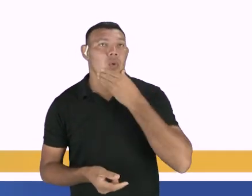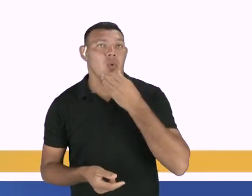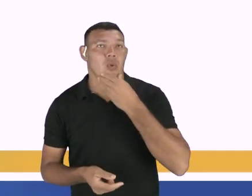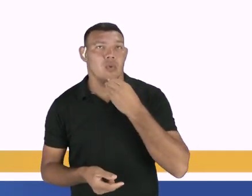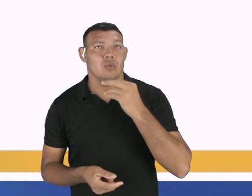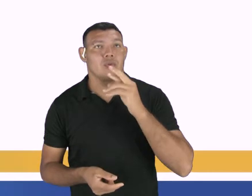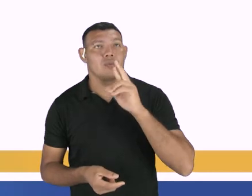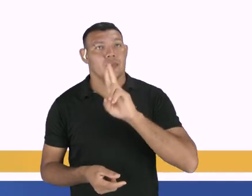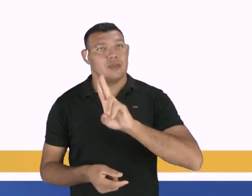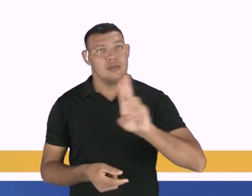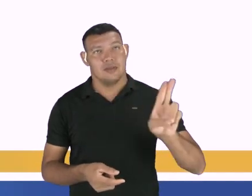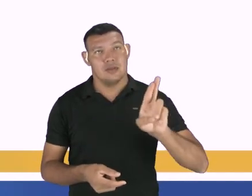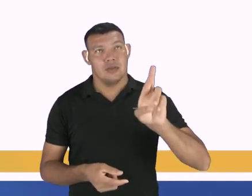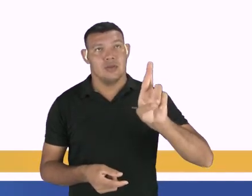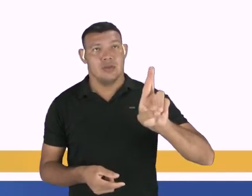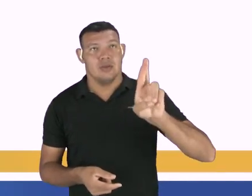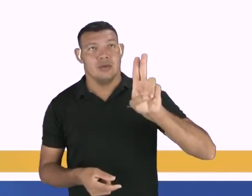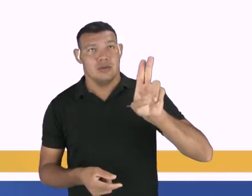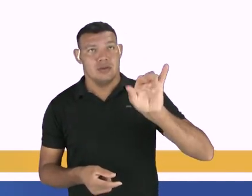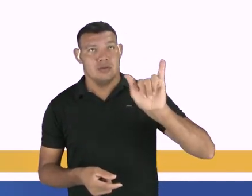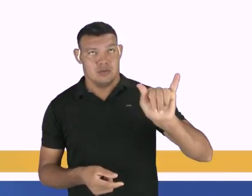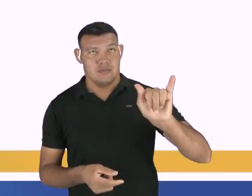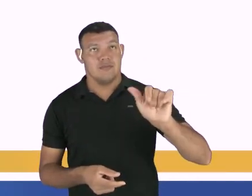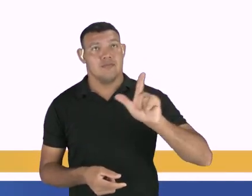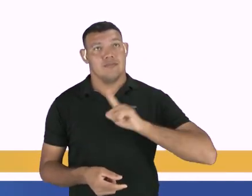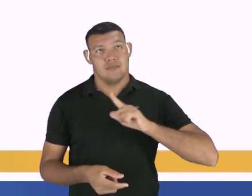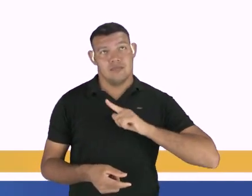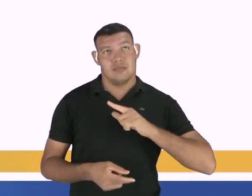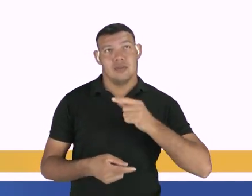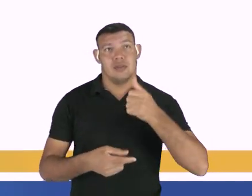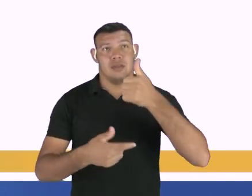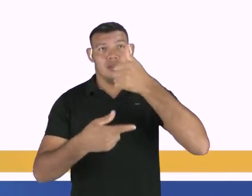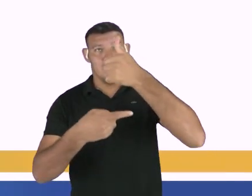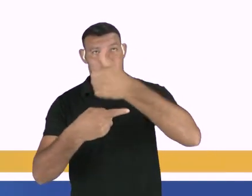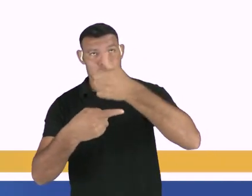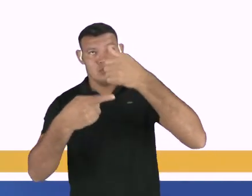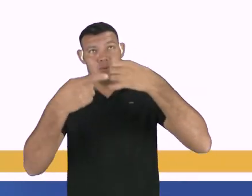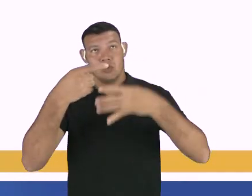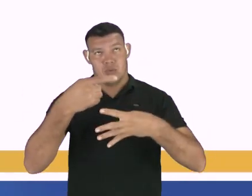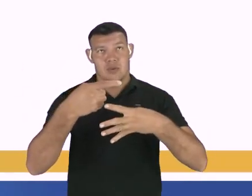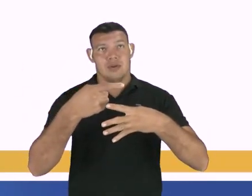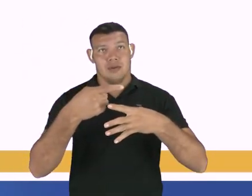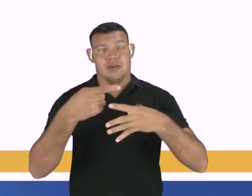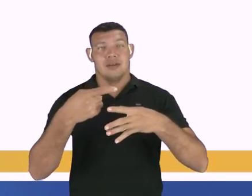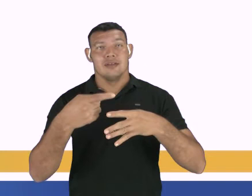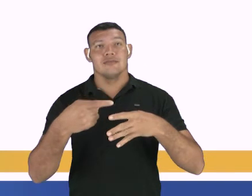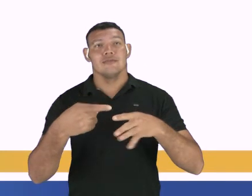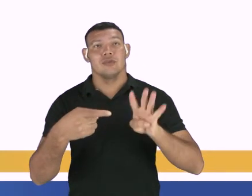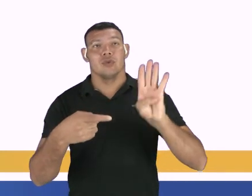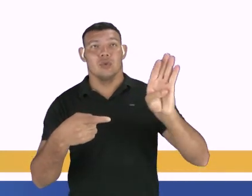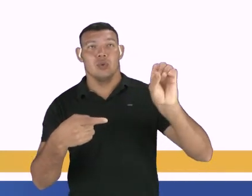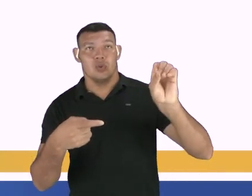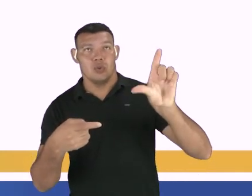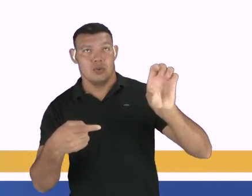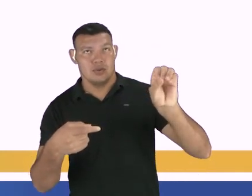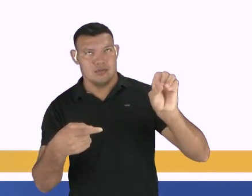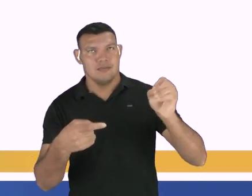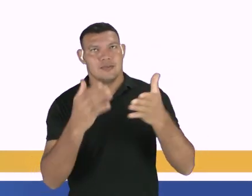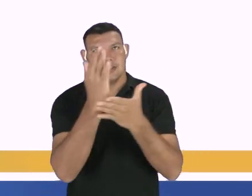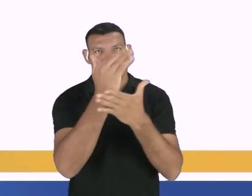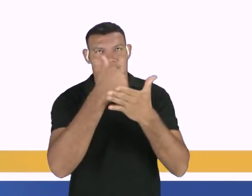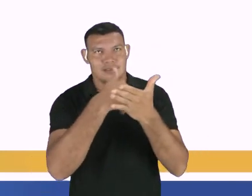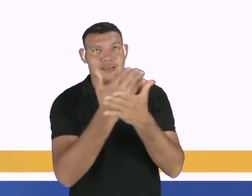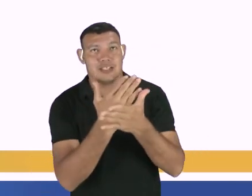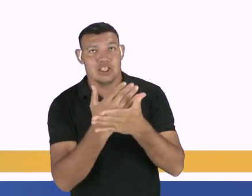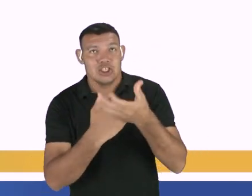partes iguais. Que fração do bolo representará cada parte que Rui obtiver? Então, ele tem um bolo,